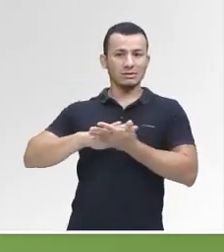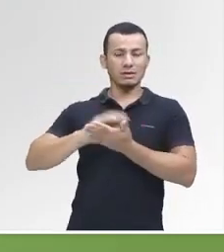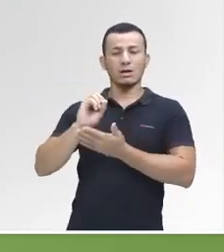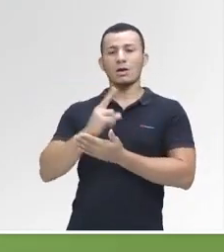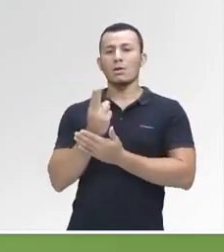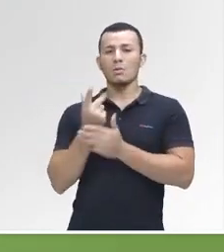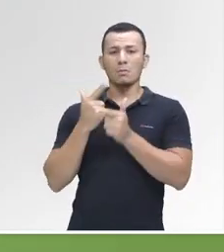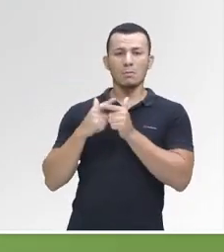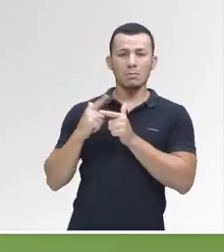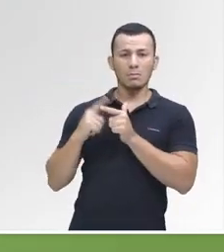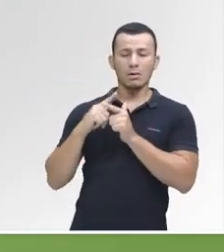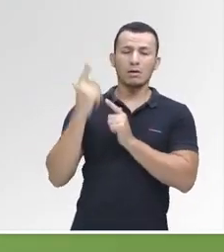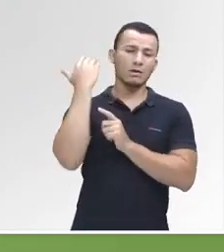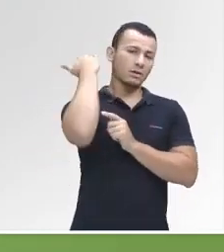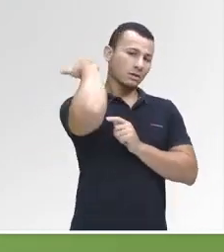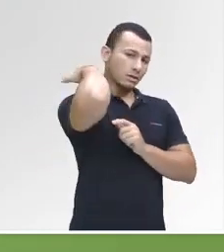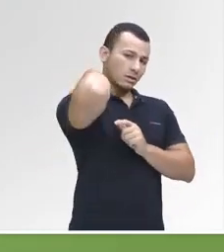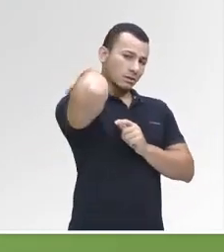bloqueio